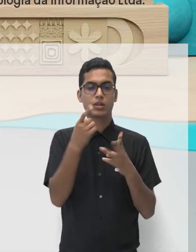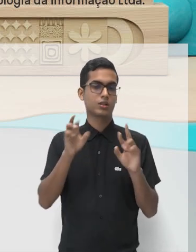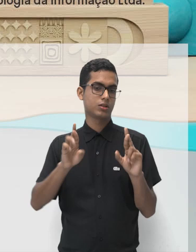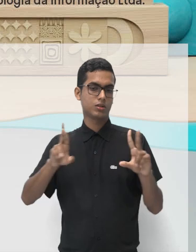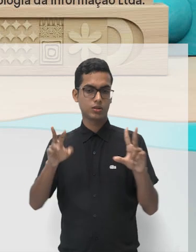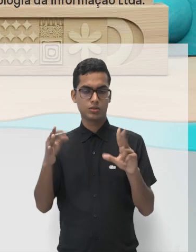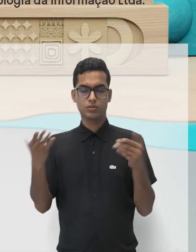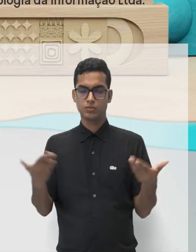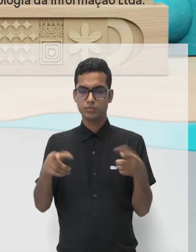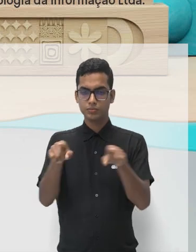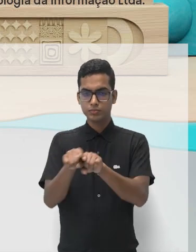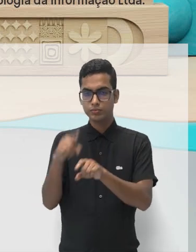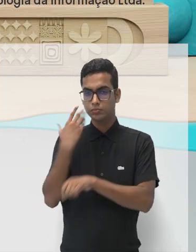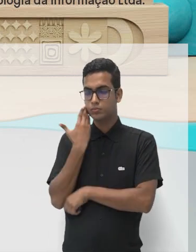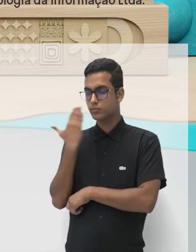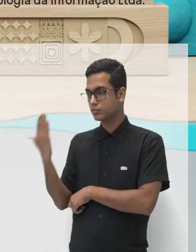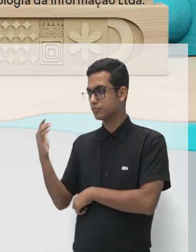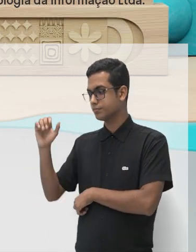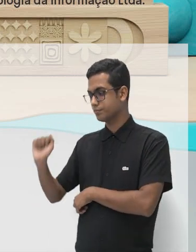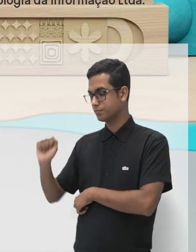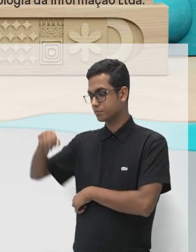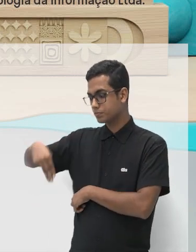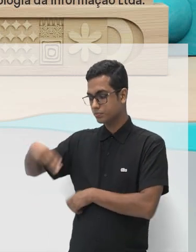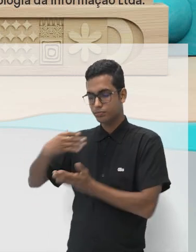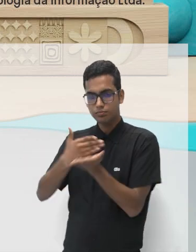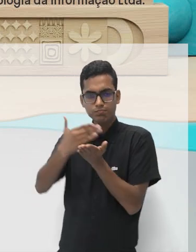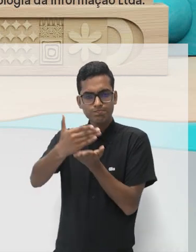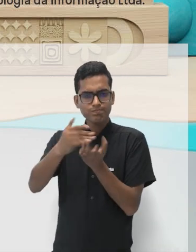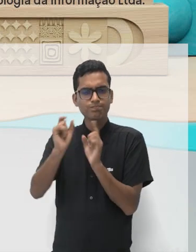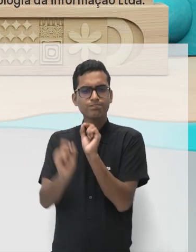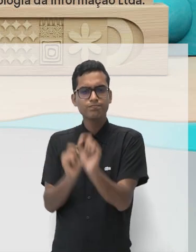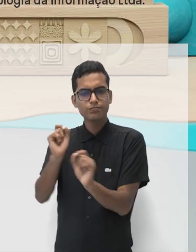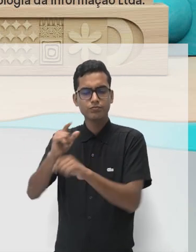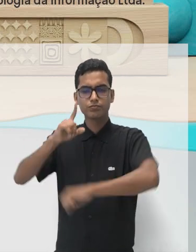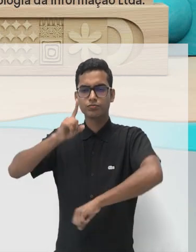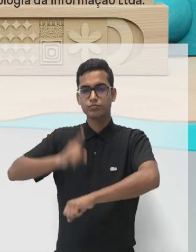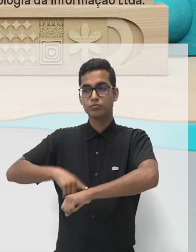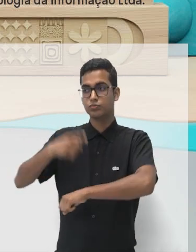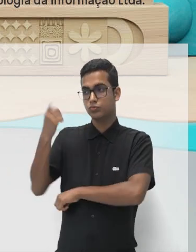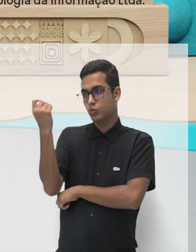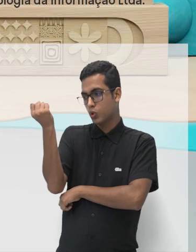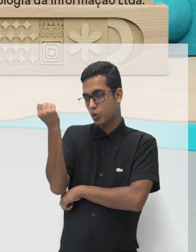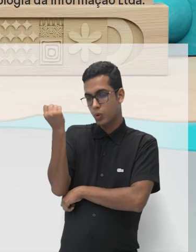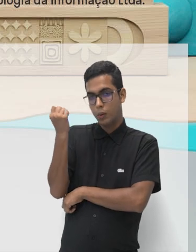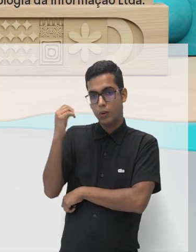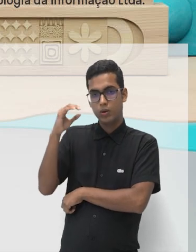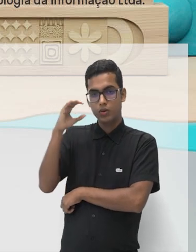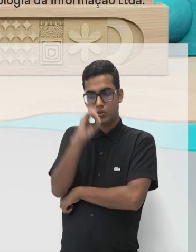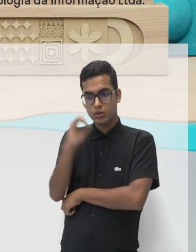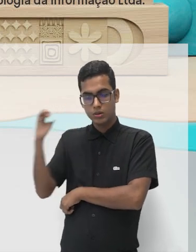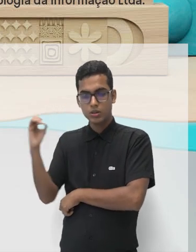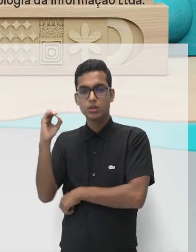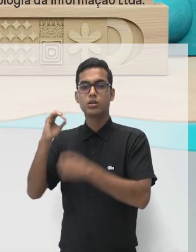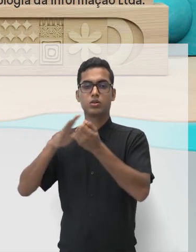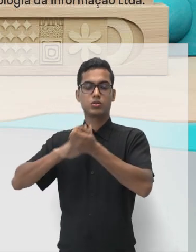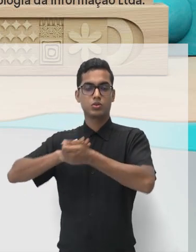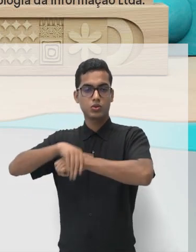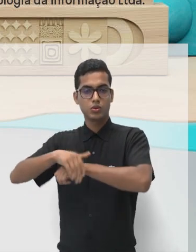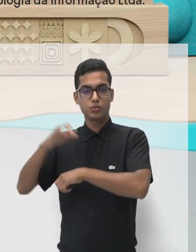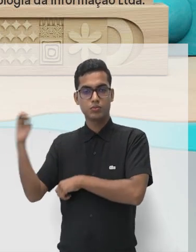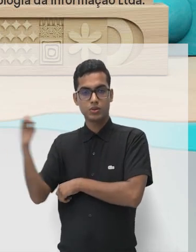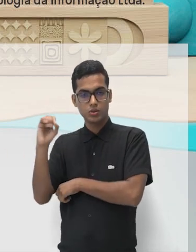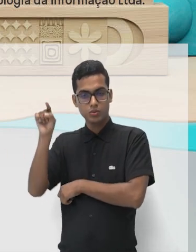aí que o AM, ele começa a funcionar a partir de meia-noite. Então, meia-noite e 1